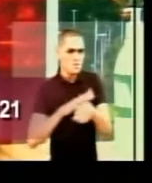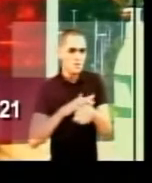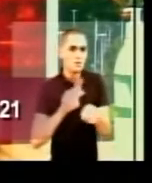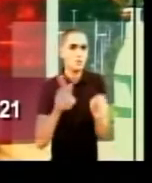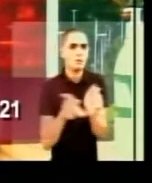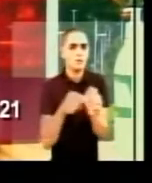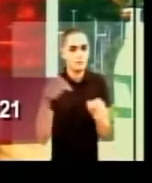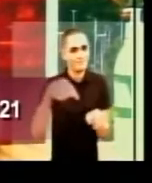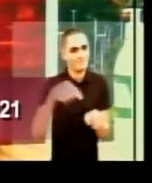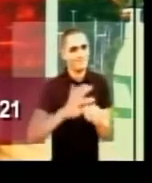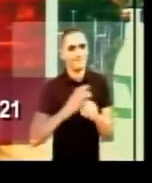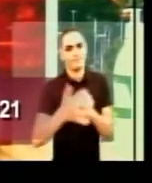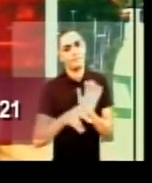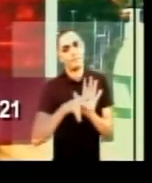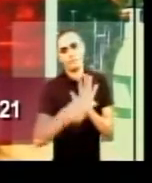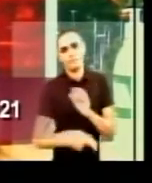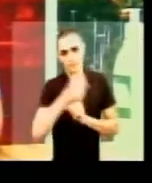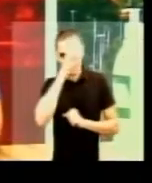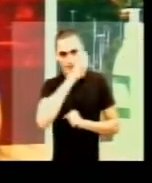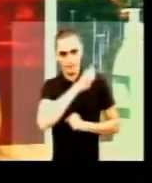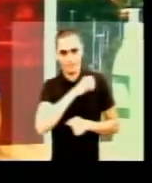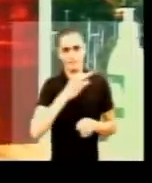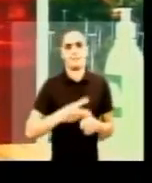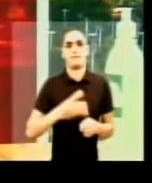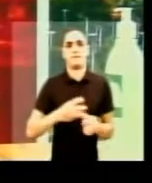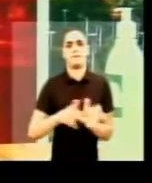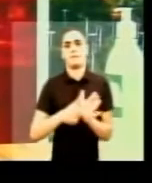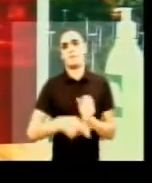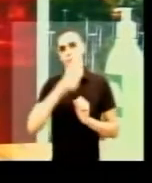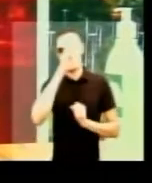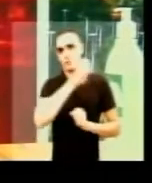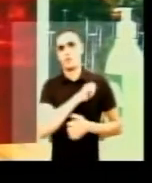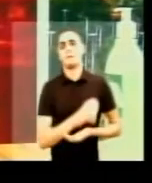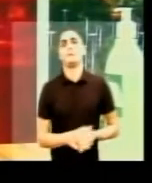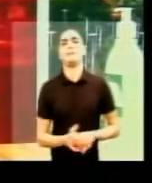epidemiológica do Covid-19 no município de São José do Rio